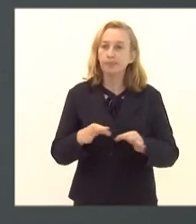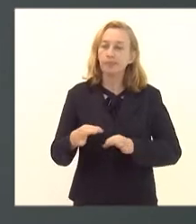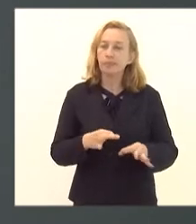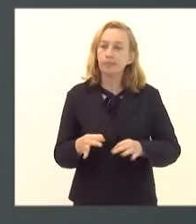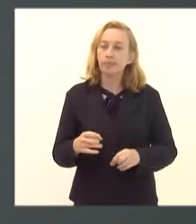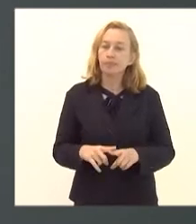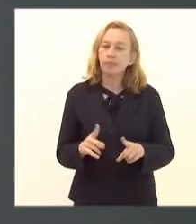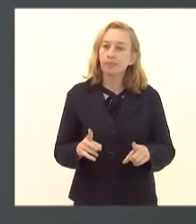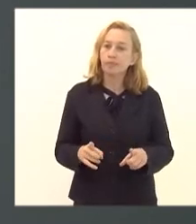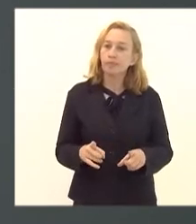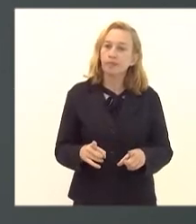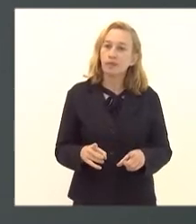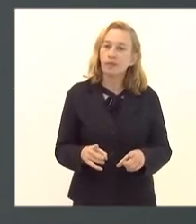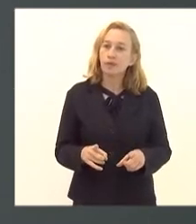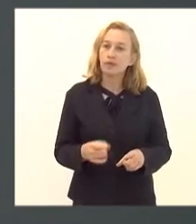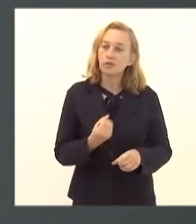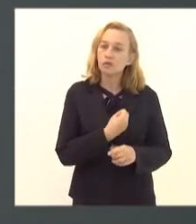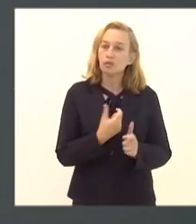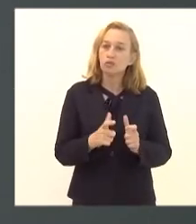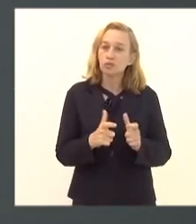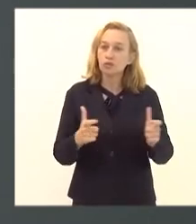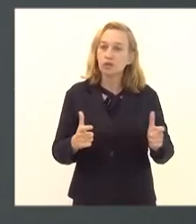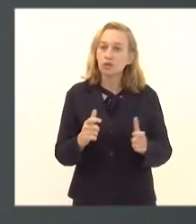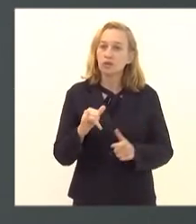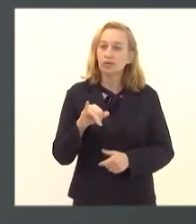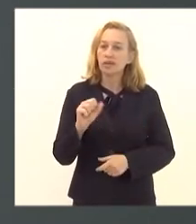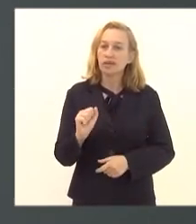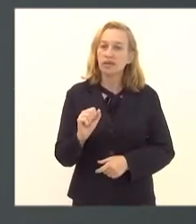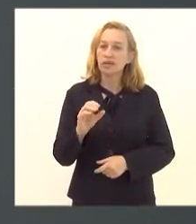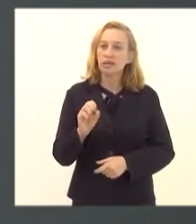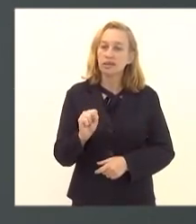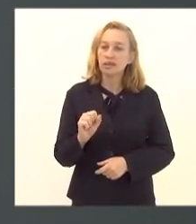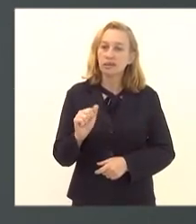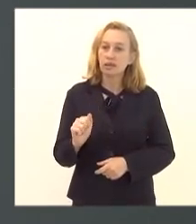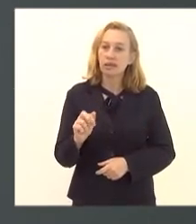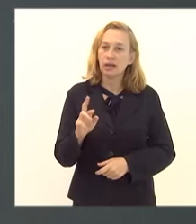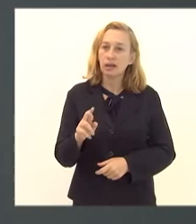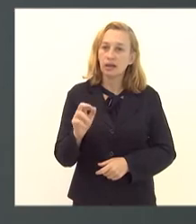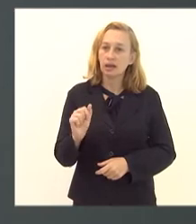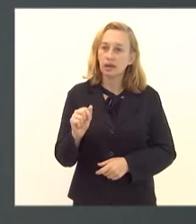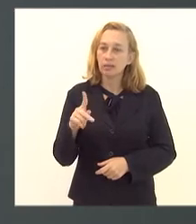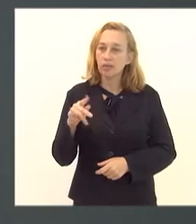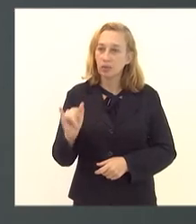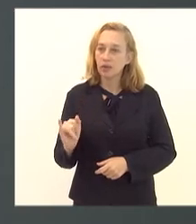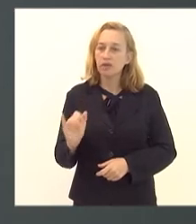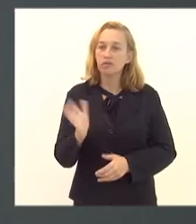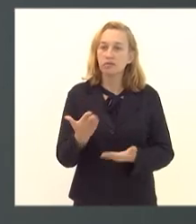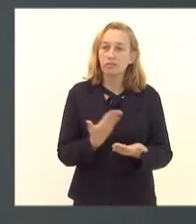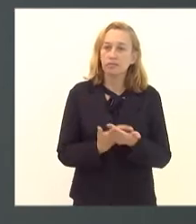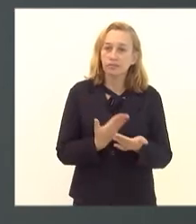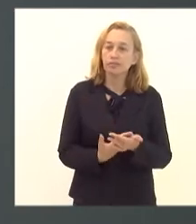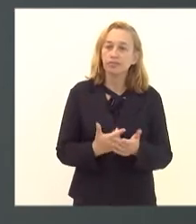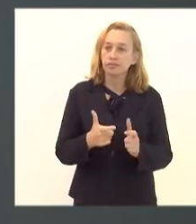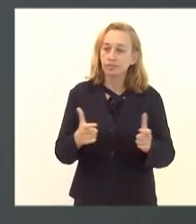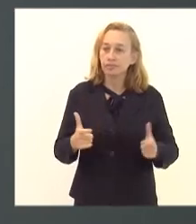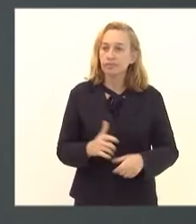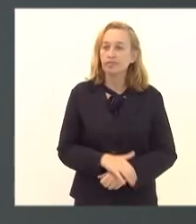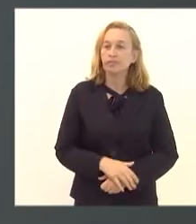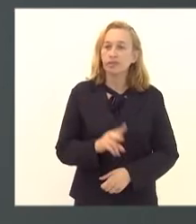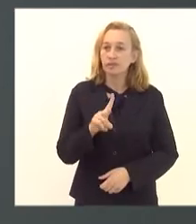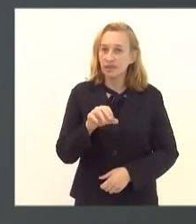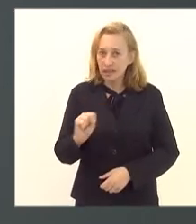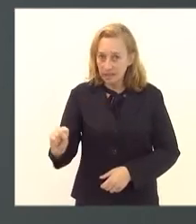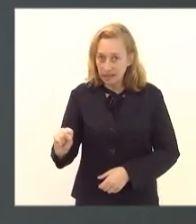é com essa demanda... A bacia do Sarapuí já foi muito estudada. Sim, né? um projeto muito estudado. Vanessa?